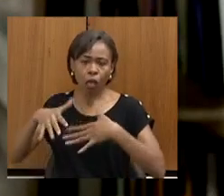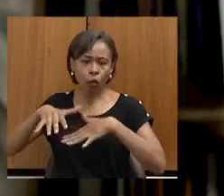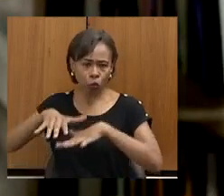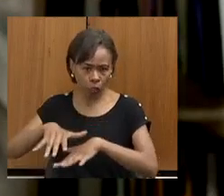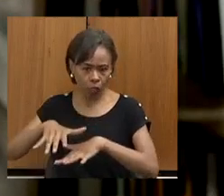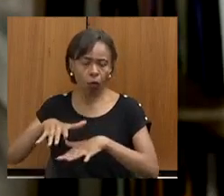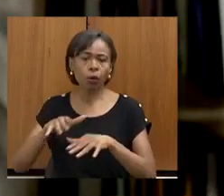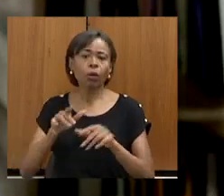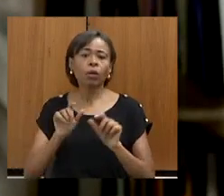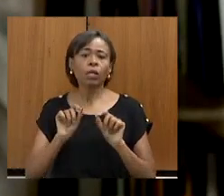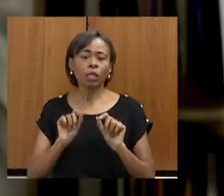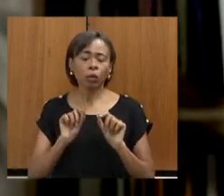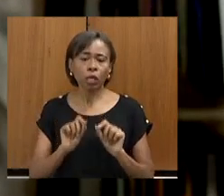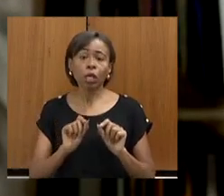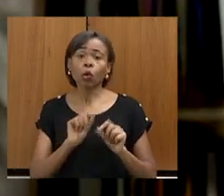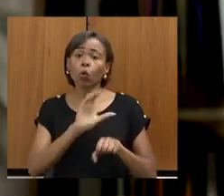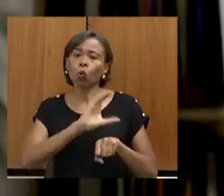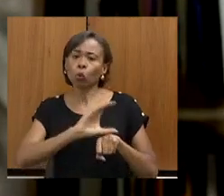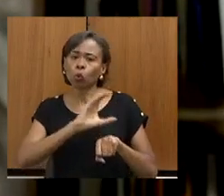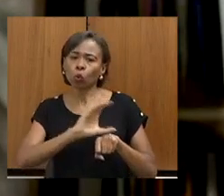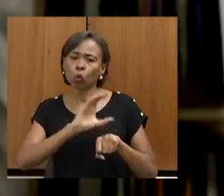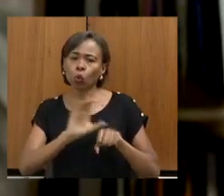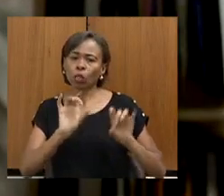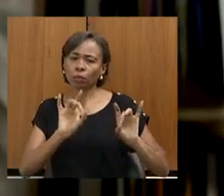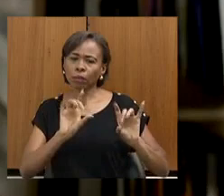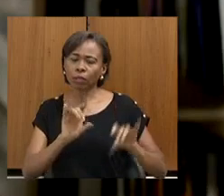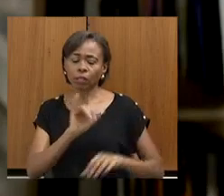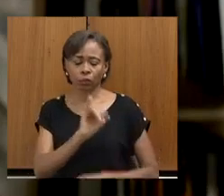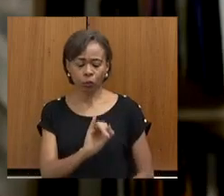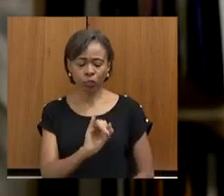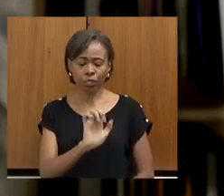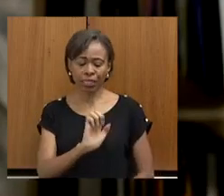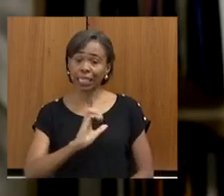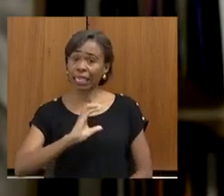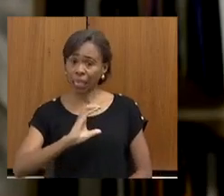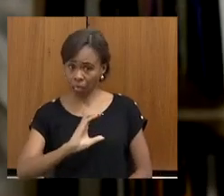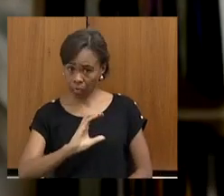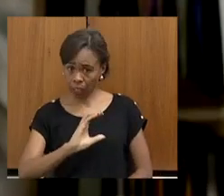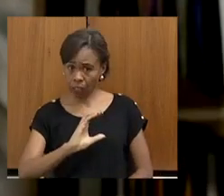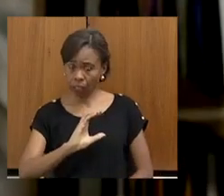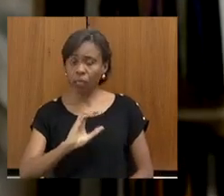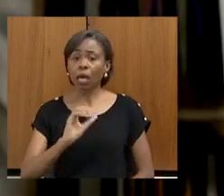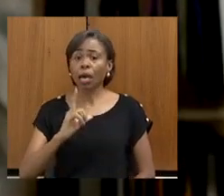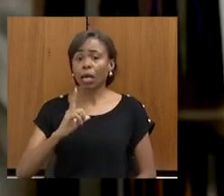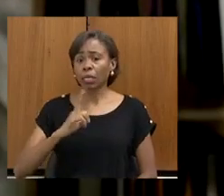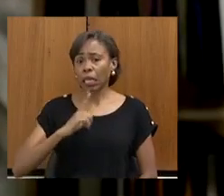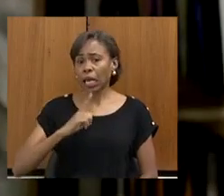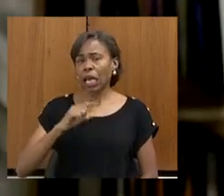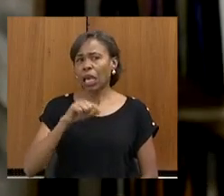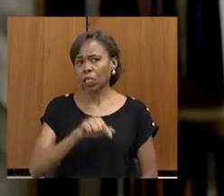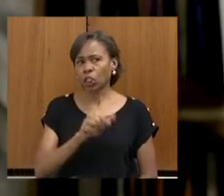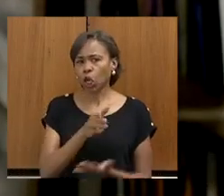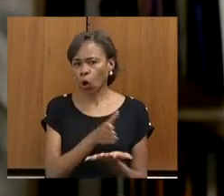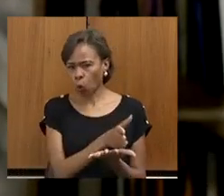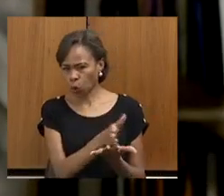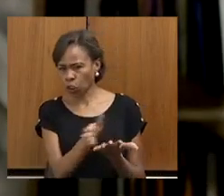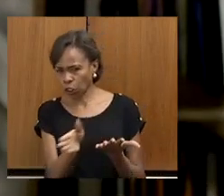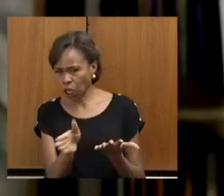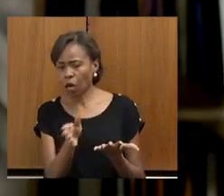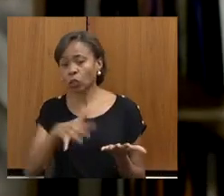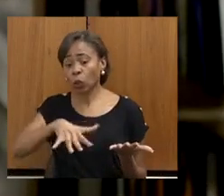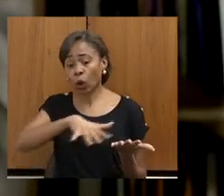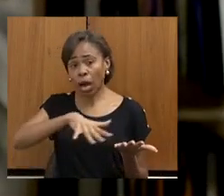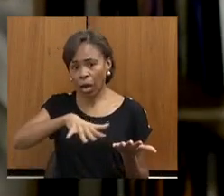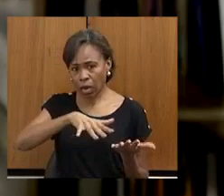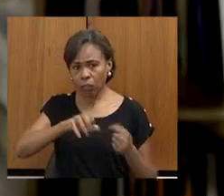e no curso de especialização do IEC, uma das conexões desse curso é com o campo da